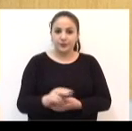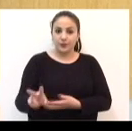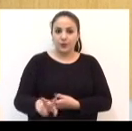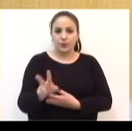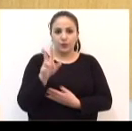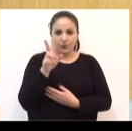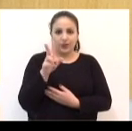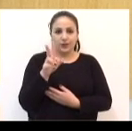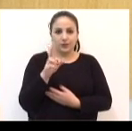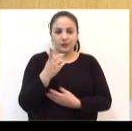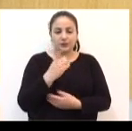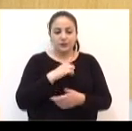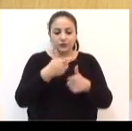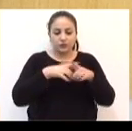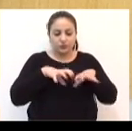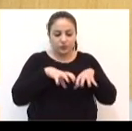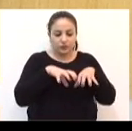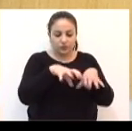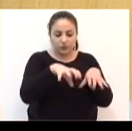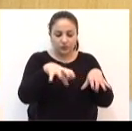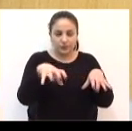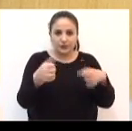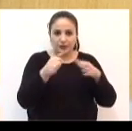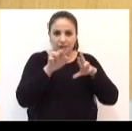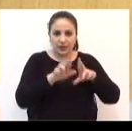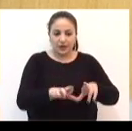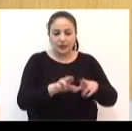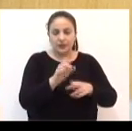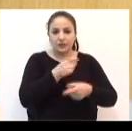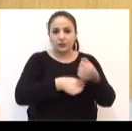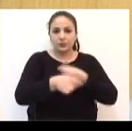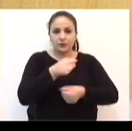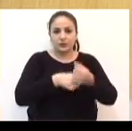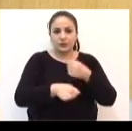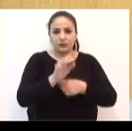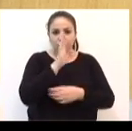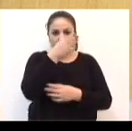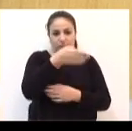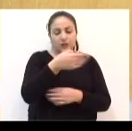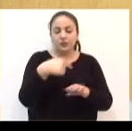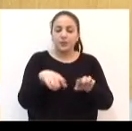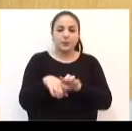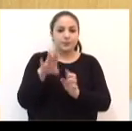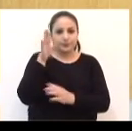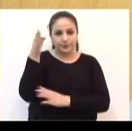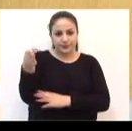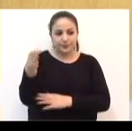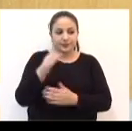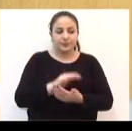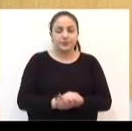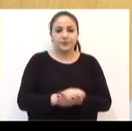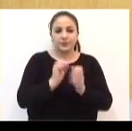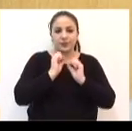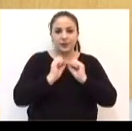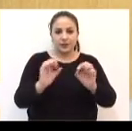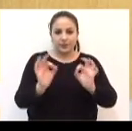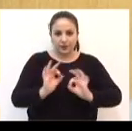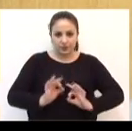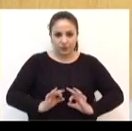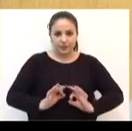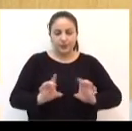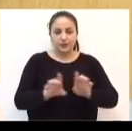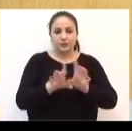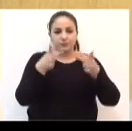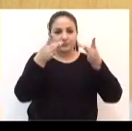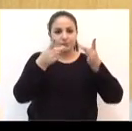valor deverá ser dividido entre os setores da administração direta e indireta. A secretária de Planejamento tem